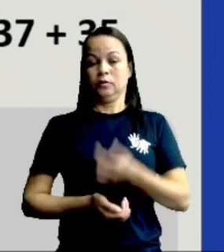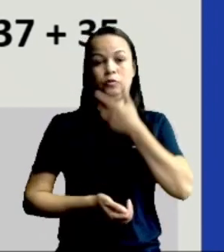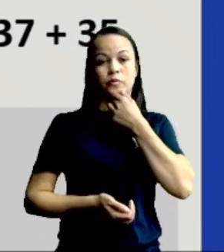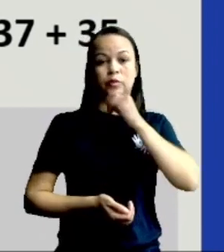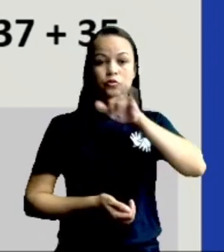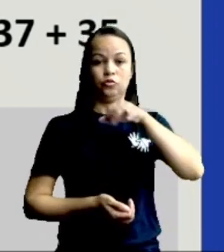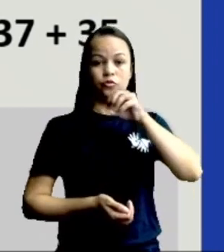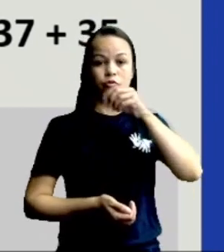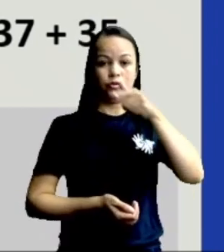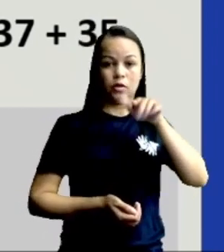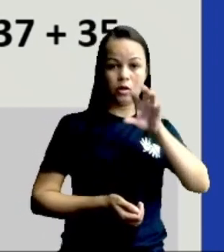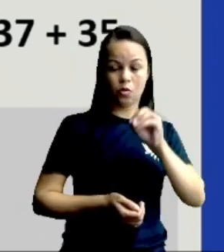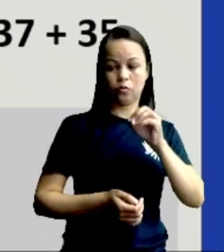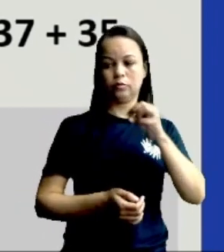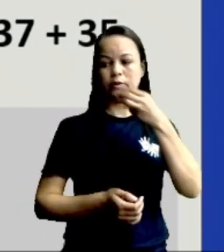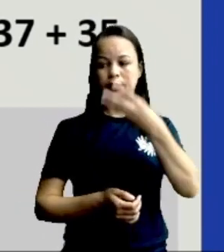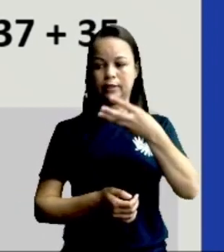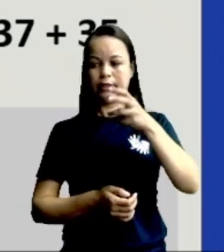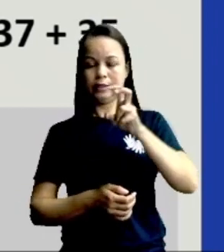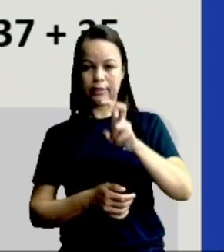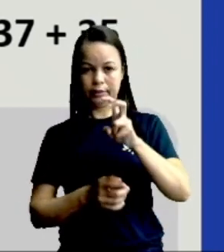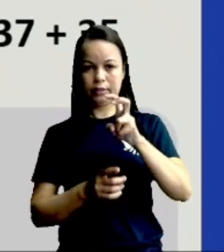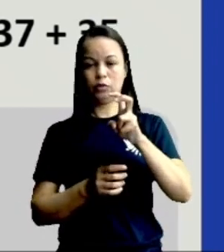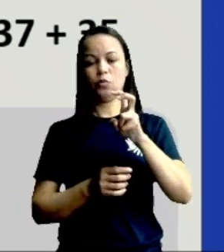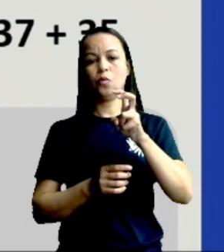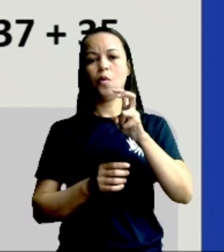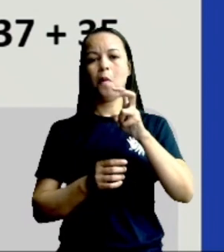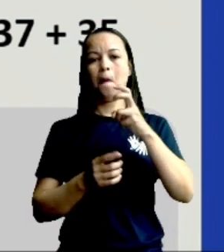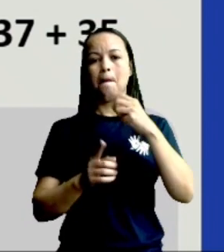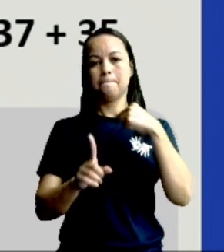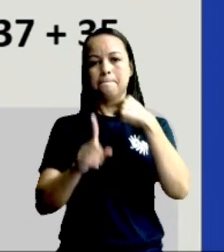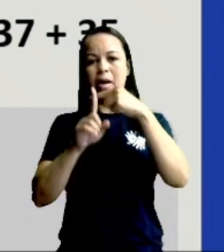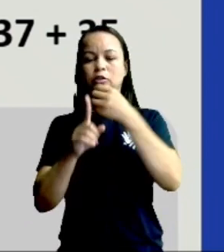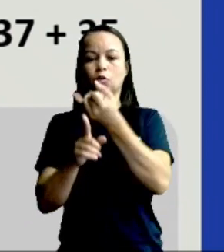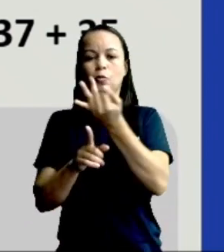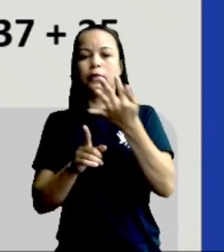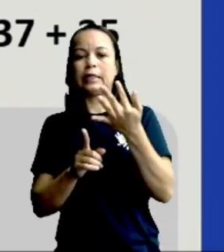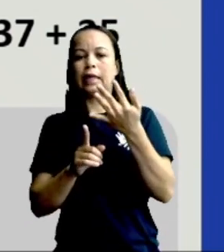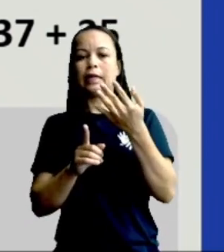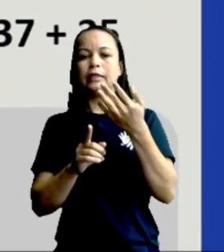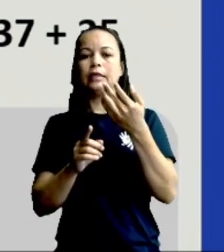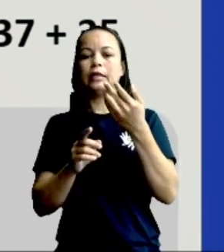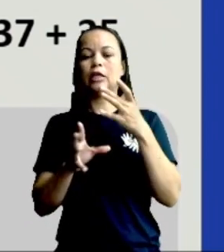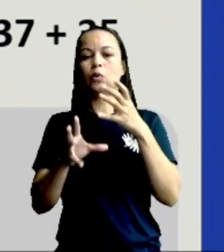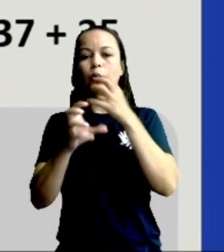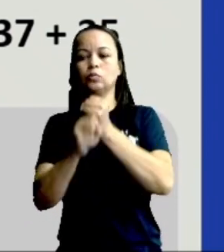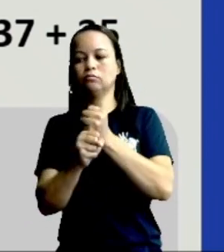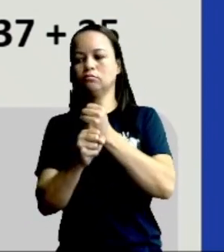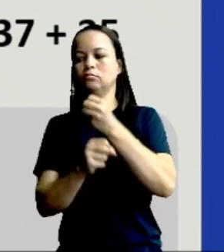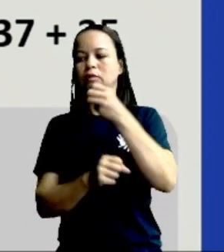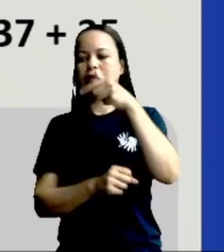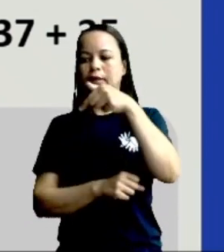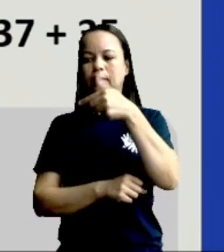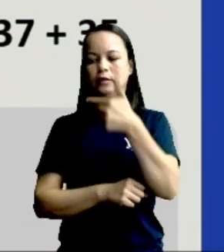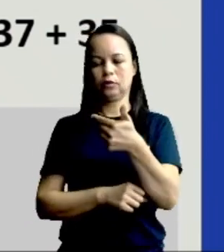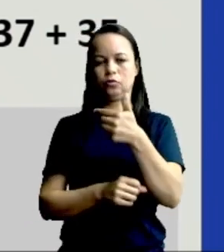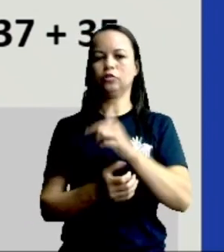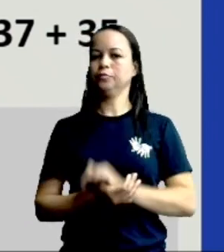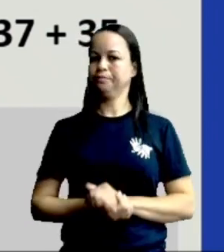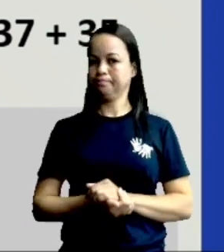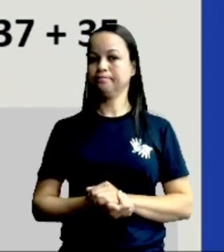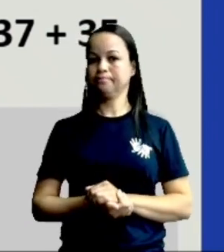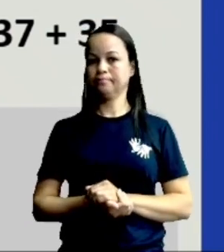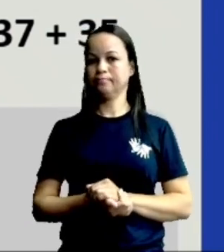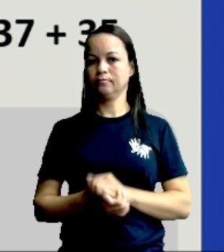João, 35 mais uma certa quantidade que me dá 72. E na outra situação, eu preciso dessa primeira